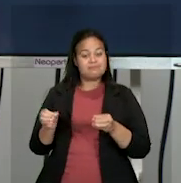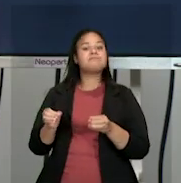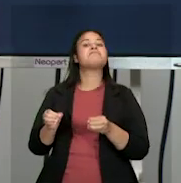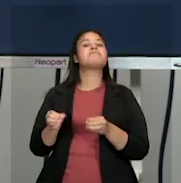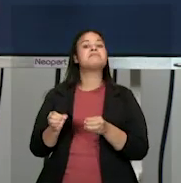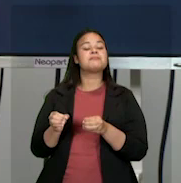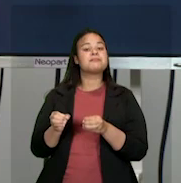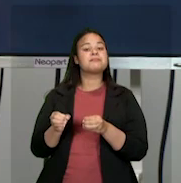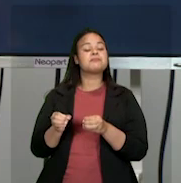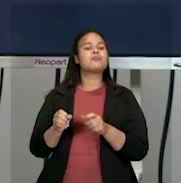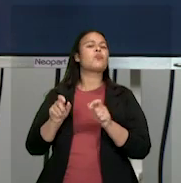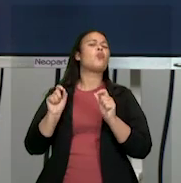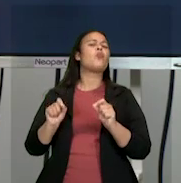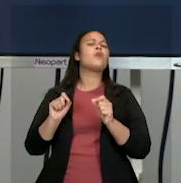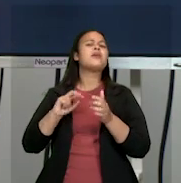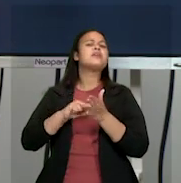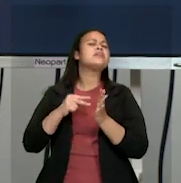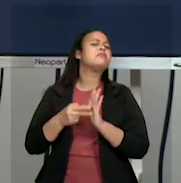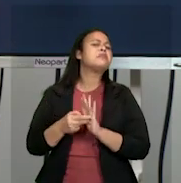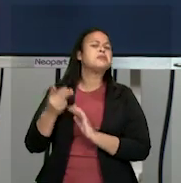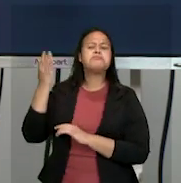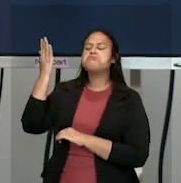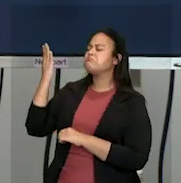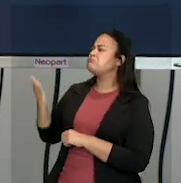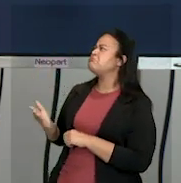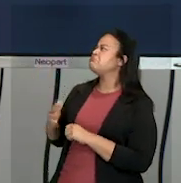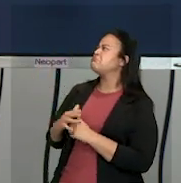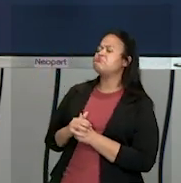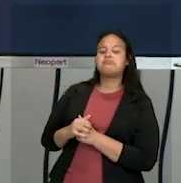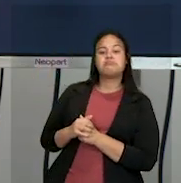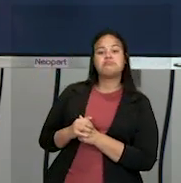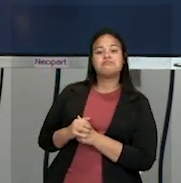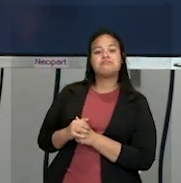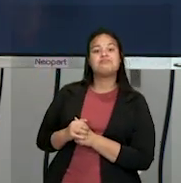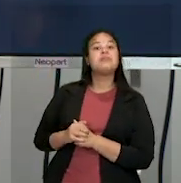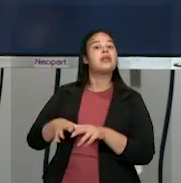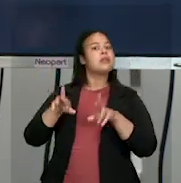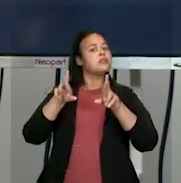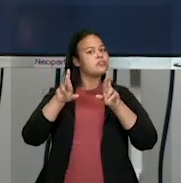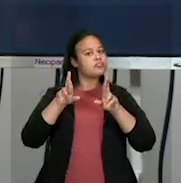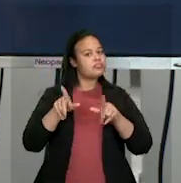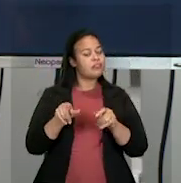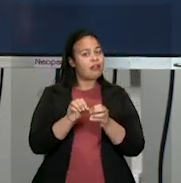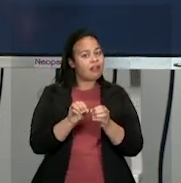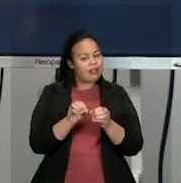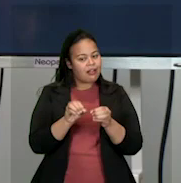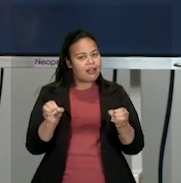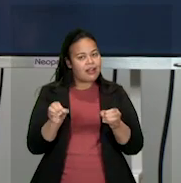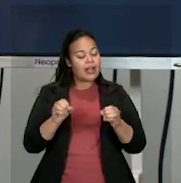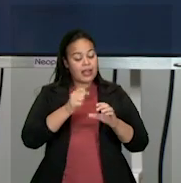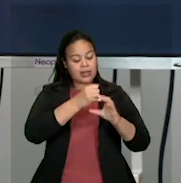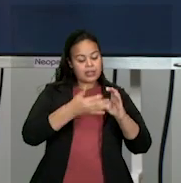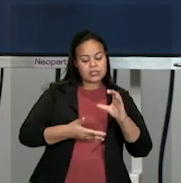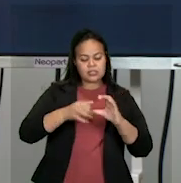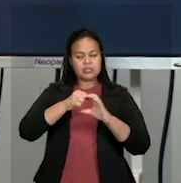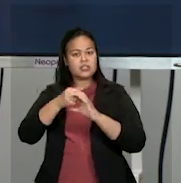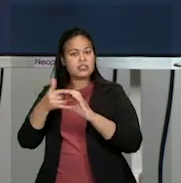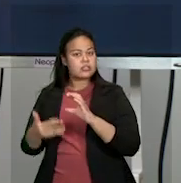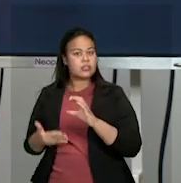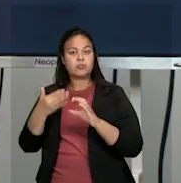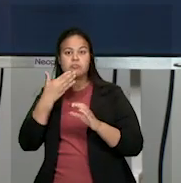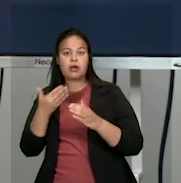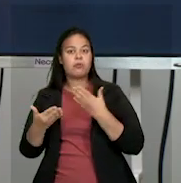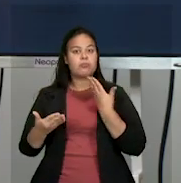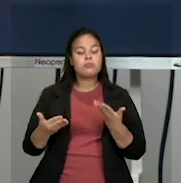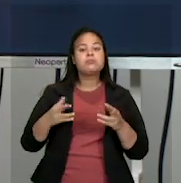interdependência. O que é que isso significa? Bom, as diferenças, as características